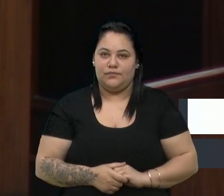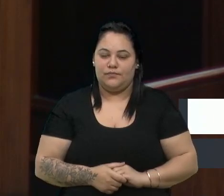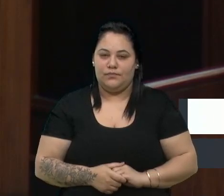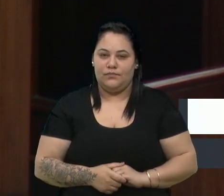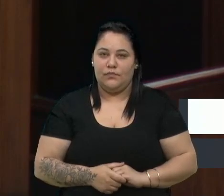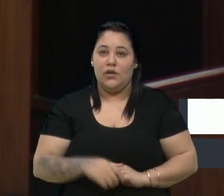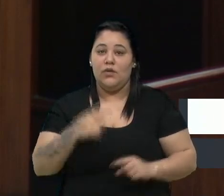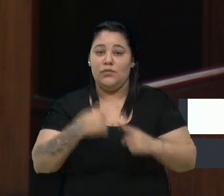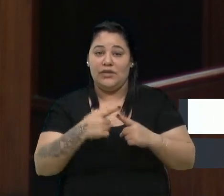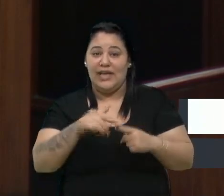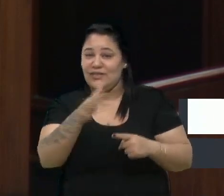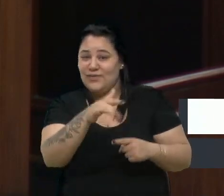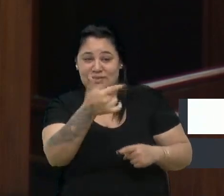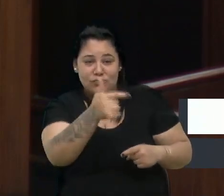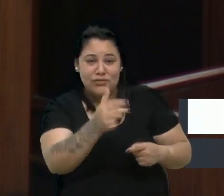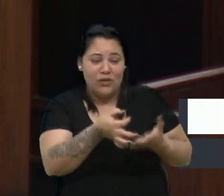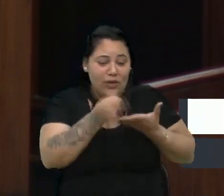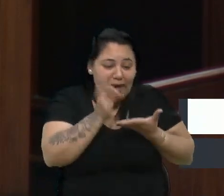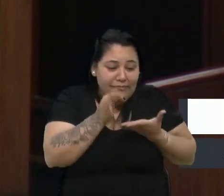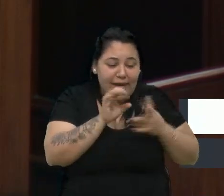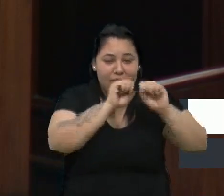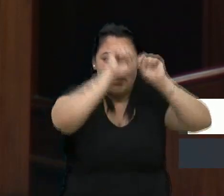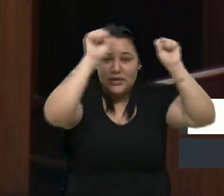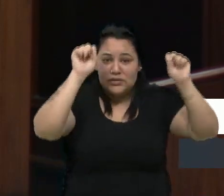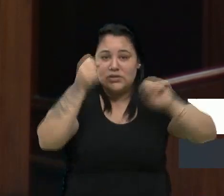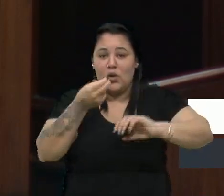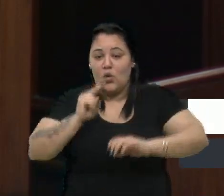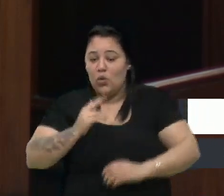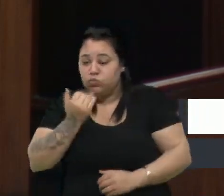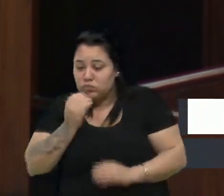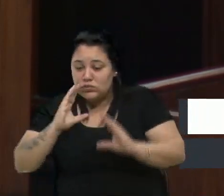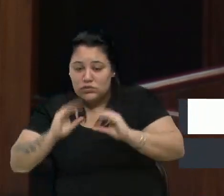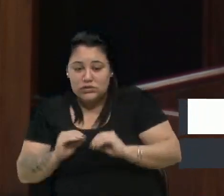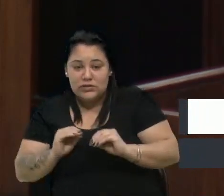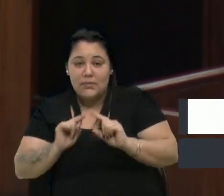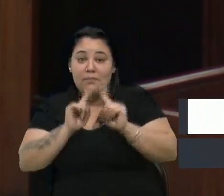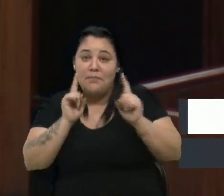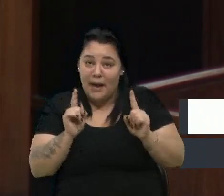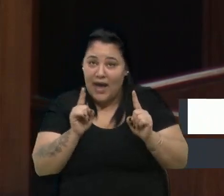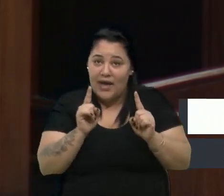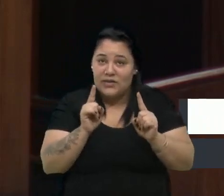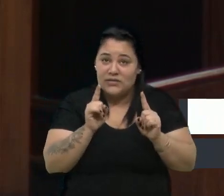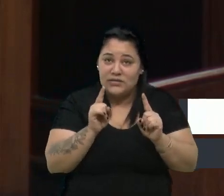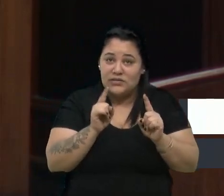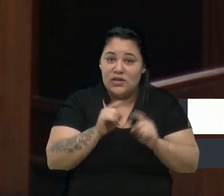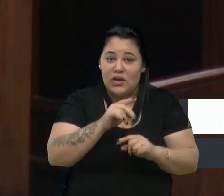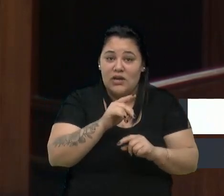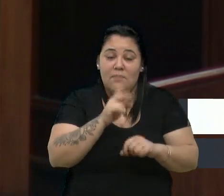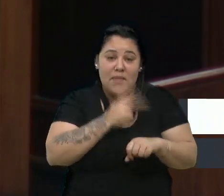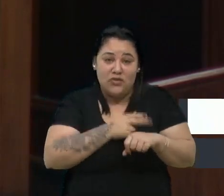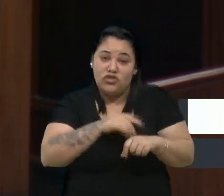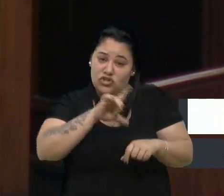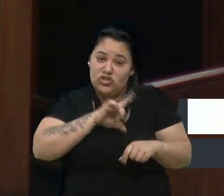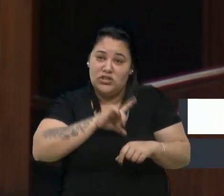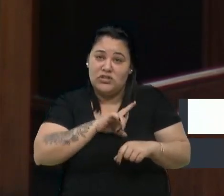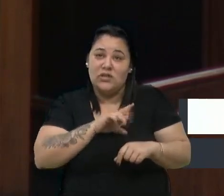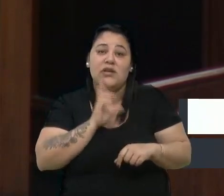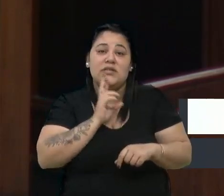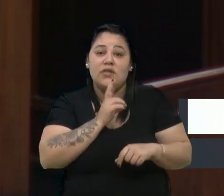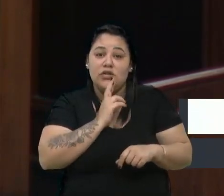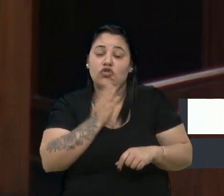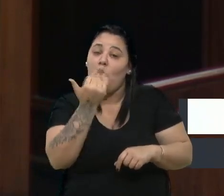o café da manhã ou a janta, mas vinham para o centro no restaurante popular, comia